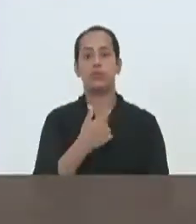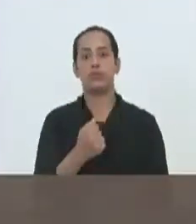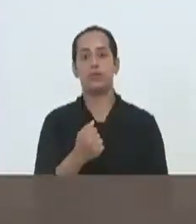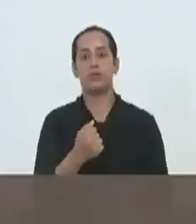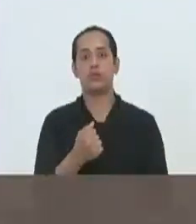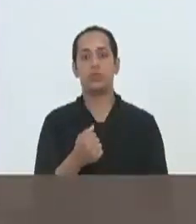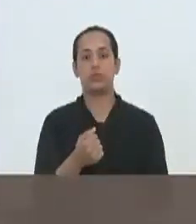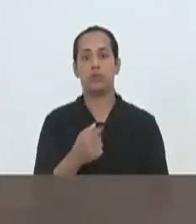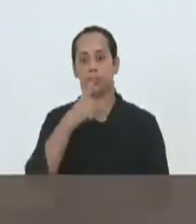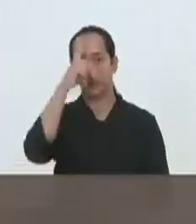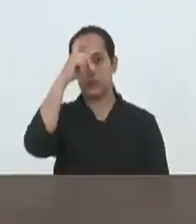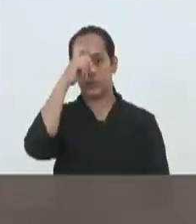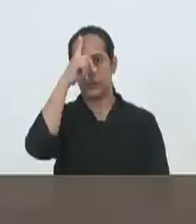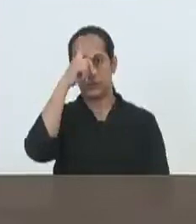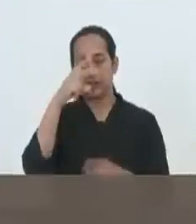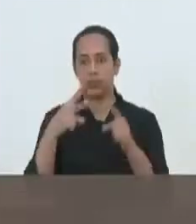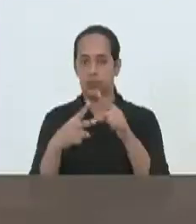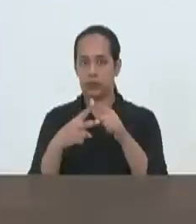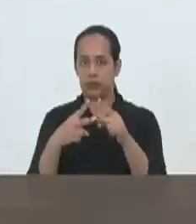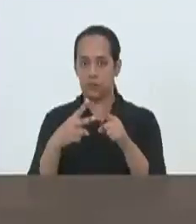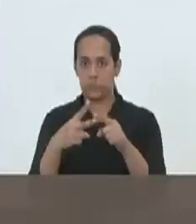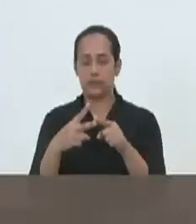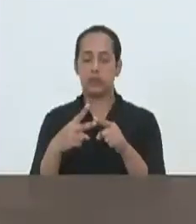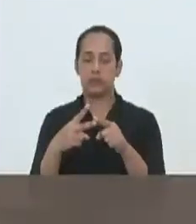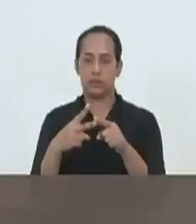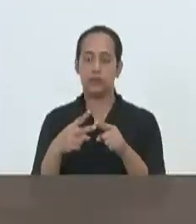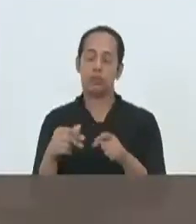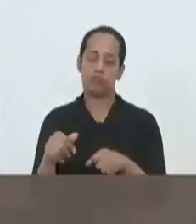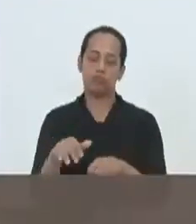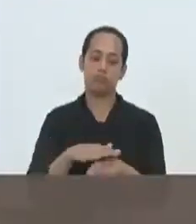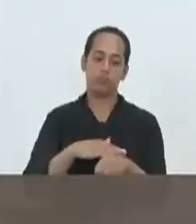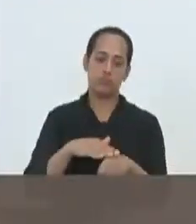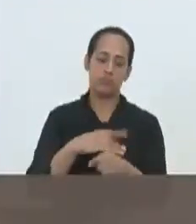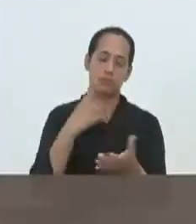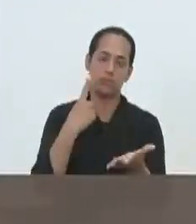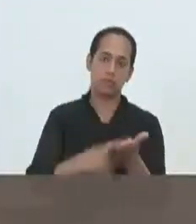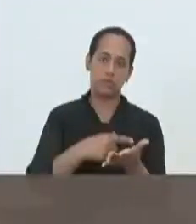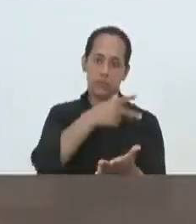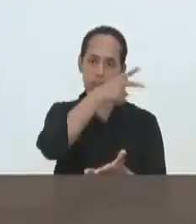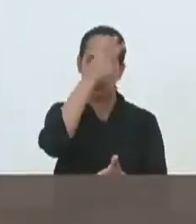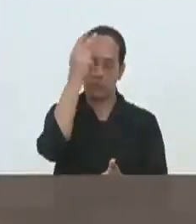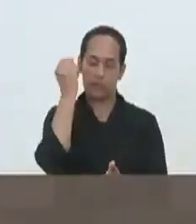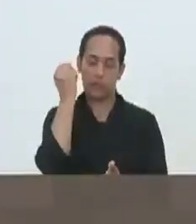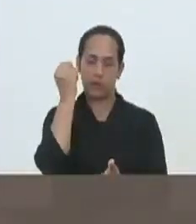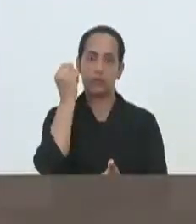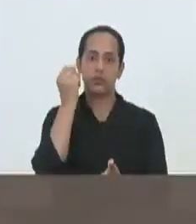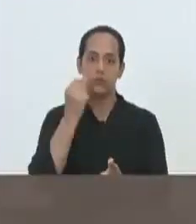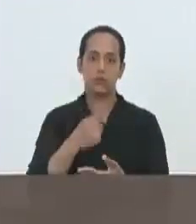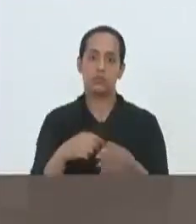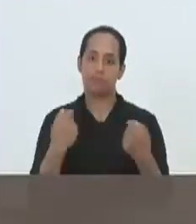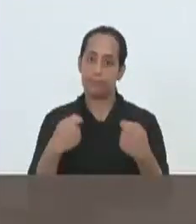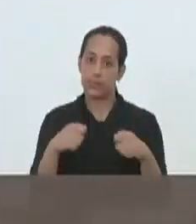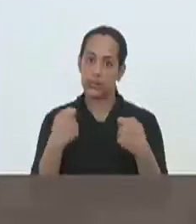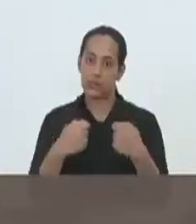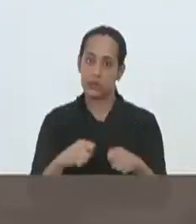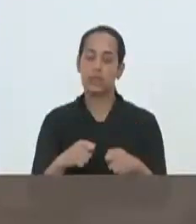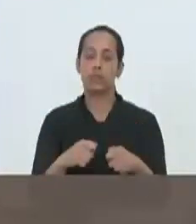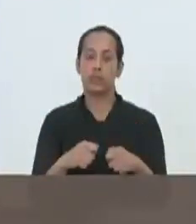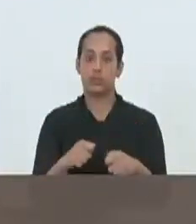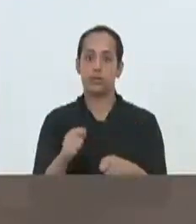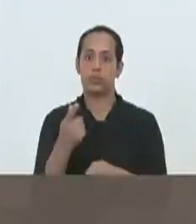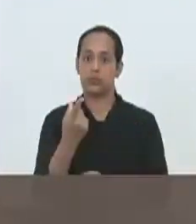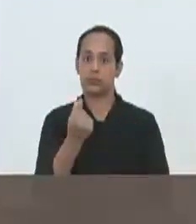JJM nós vamos tá com o prefeito e vamos convencer o prefeito que que há necessidade do reajuste e um repasse imediato